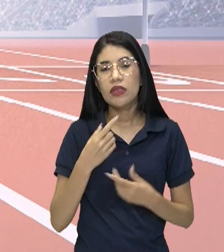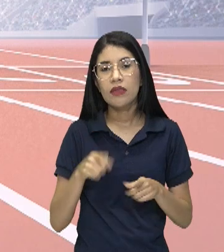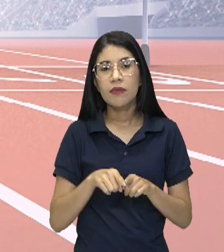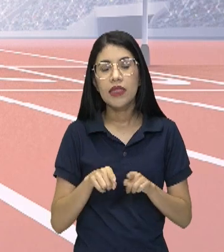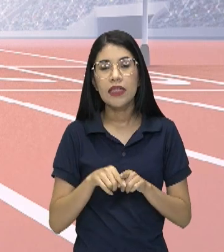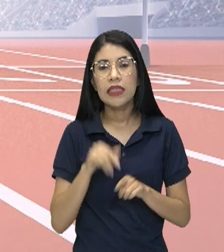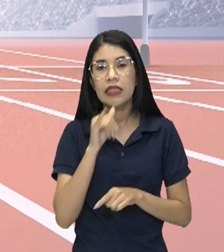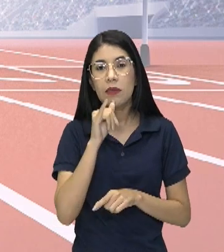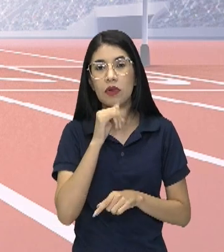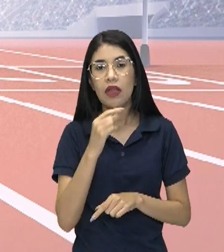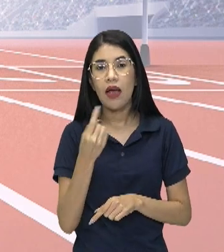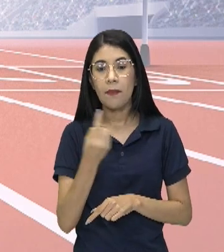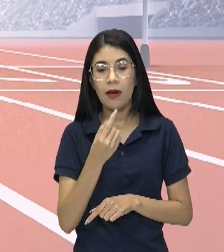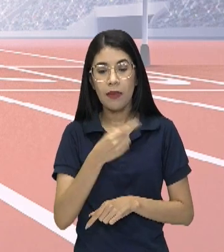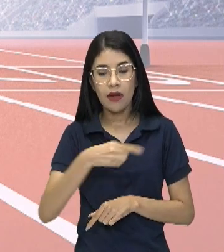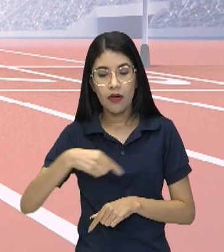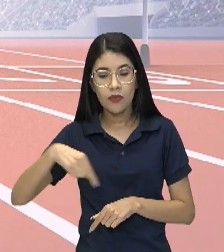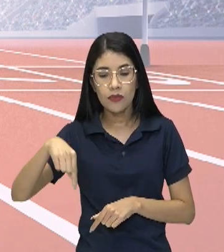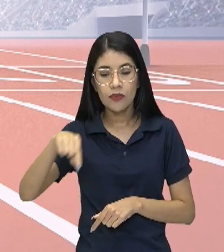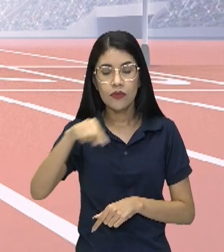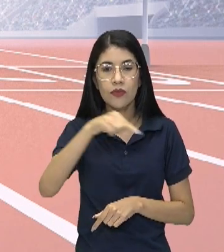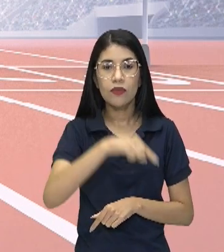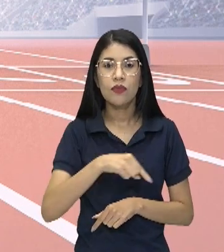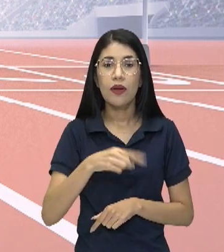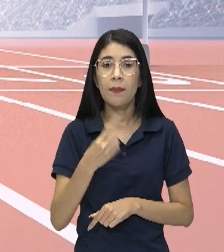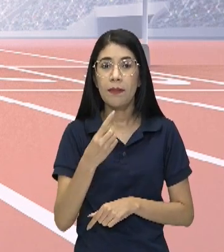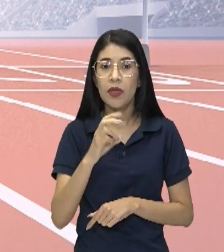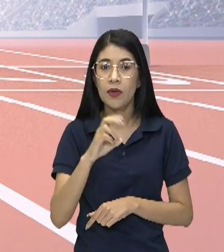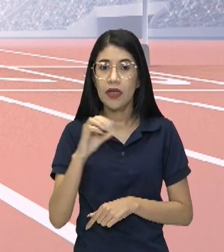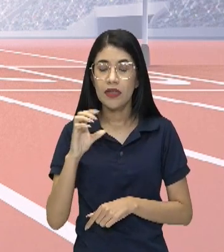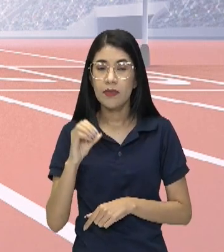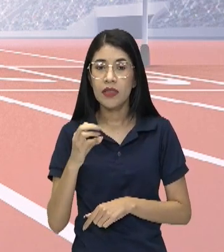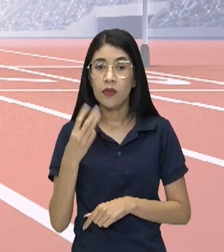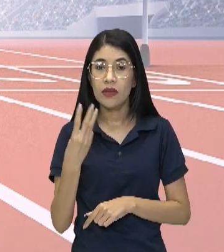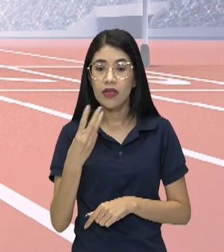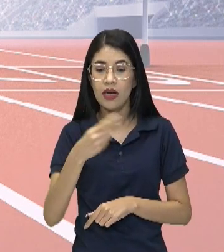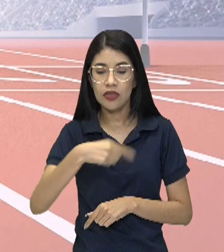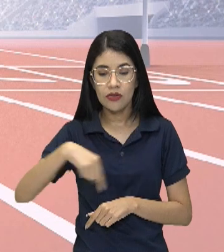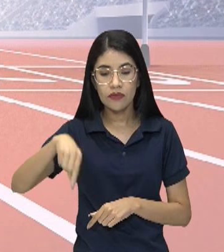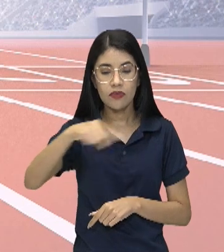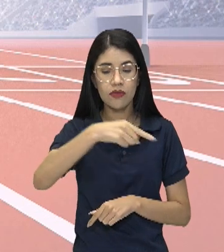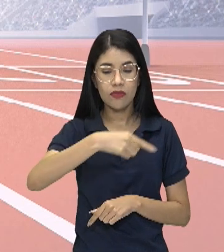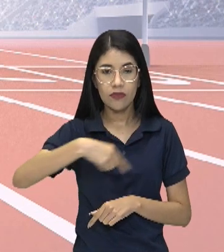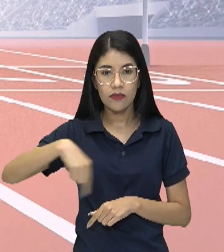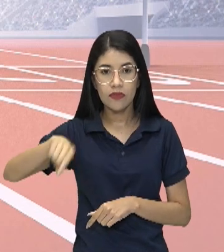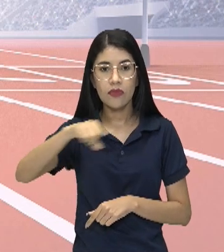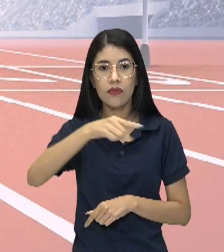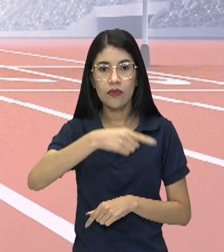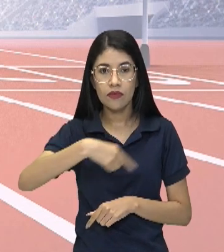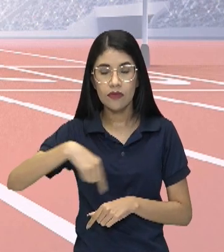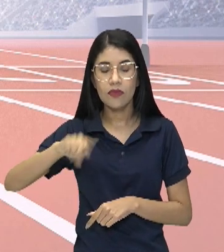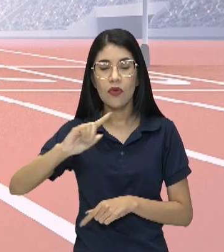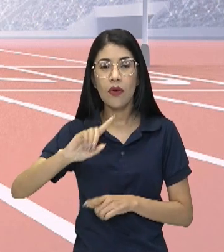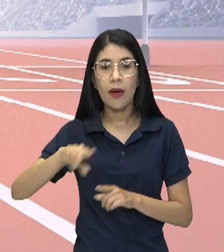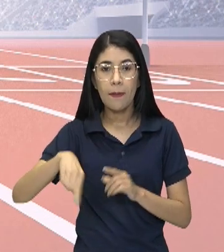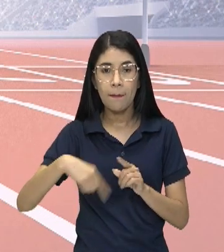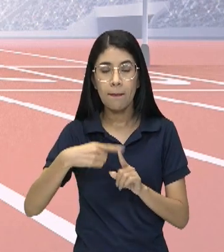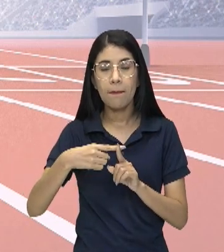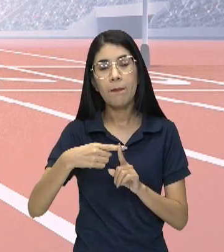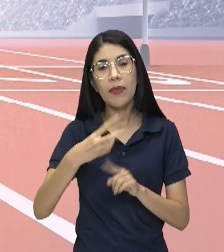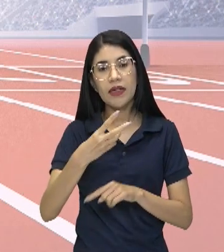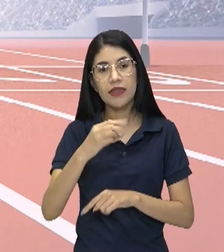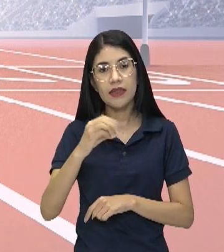né, lembrando que uma prova de 1.500 metros são 3 voltas e mais 300 metros, então